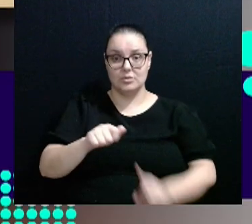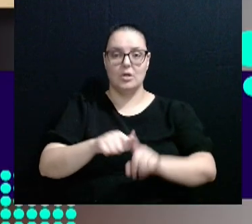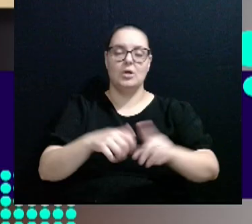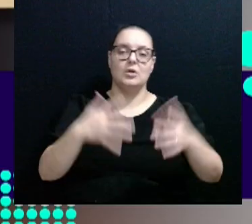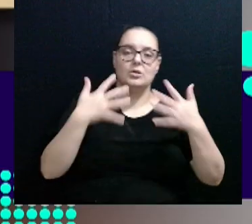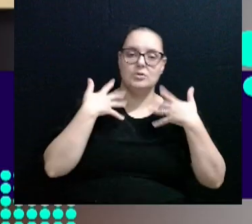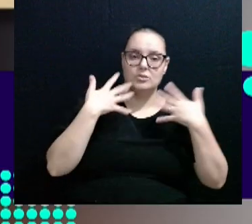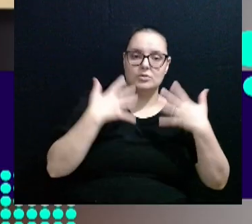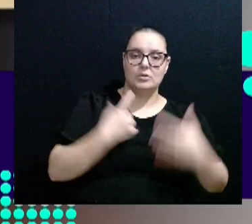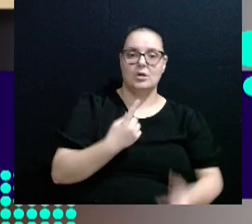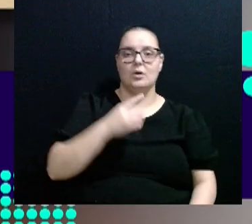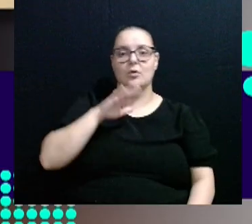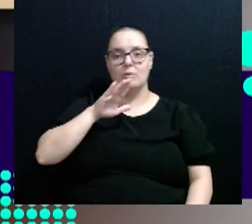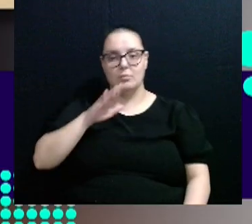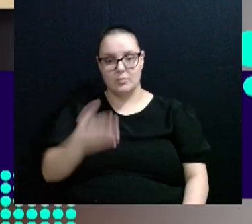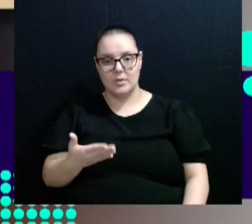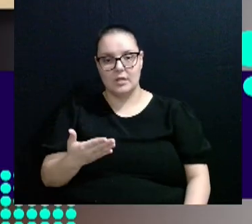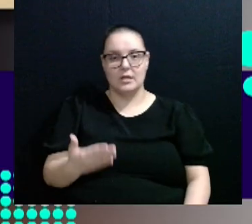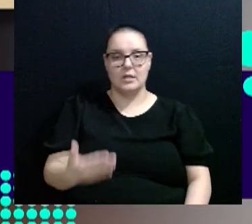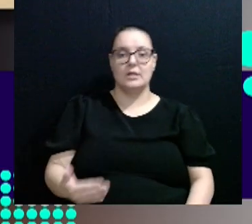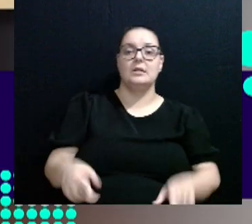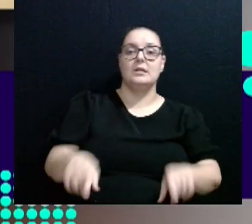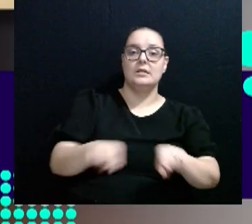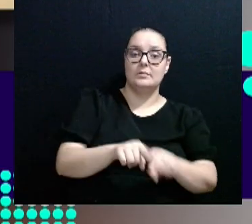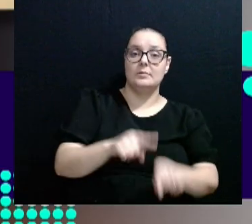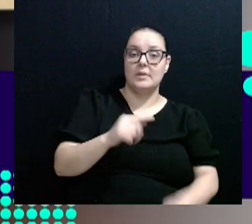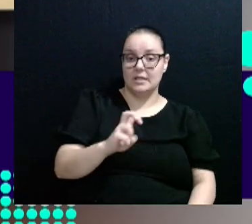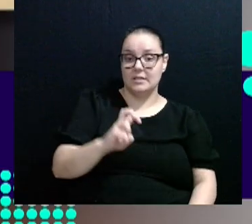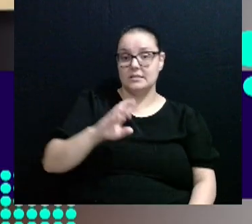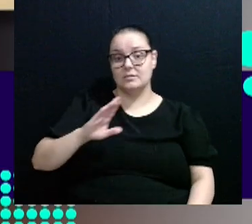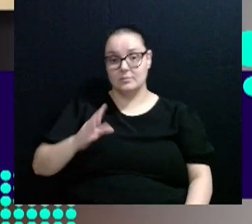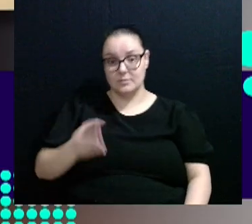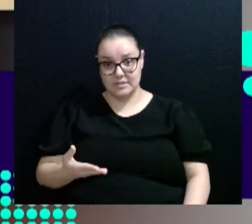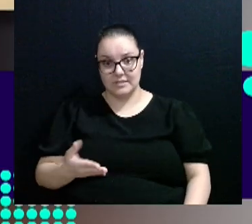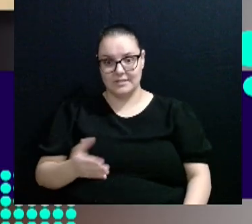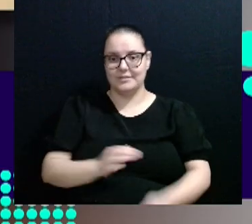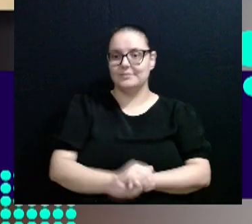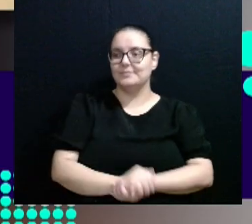da tarde e às 5h30 da tarde.